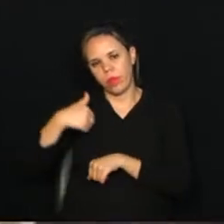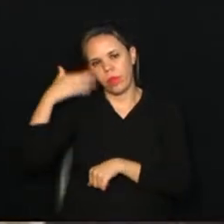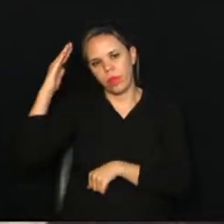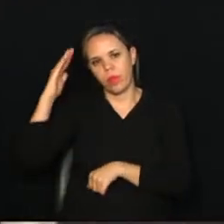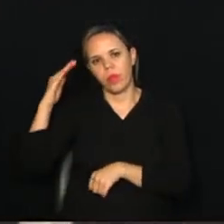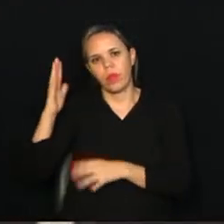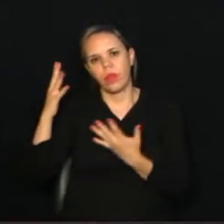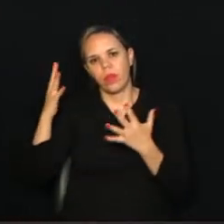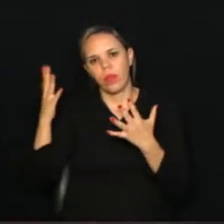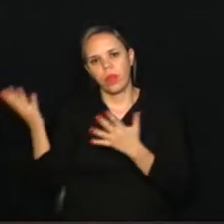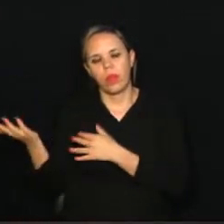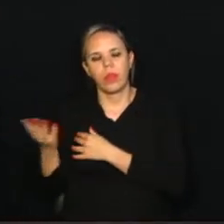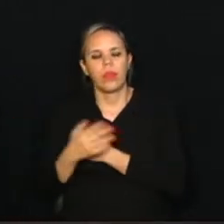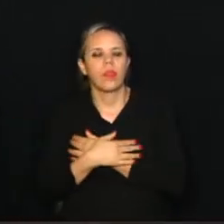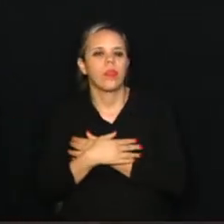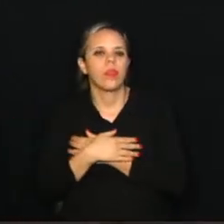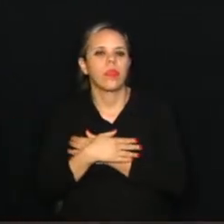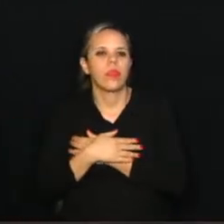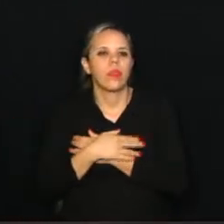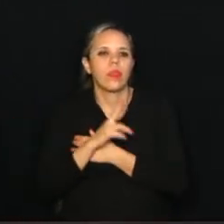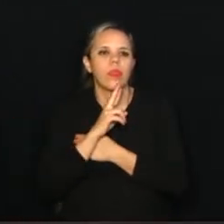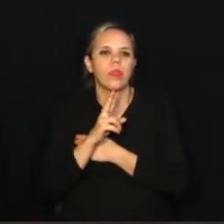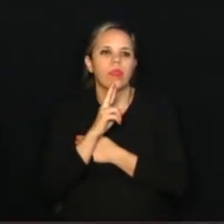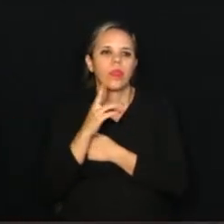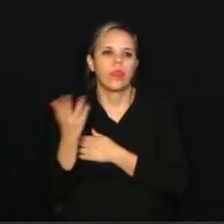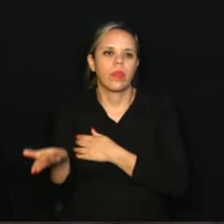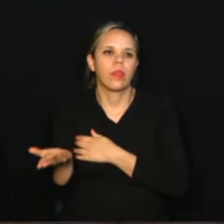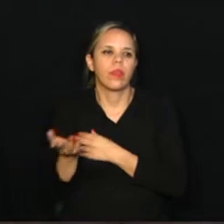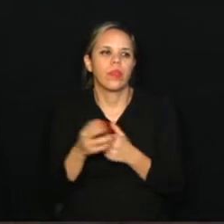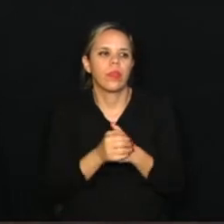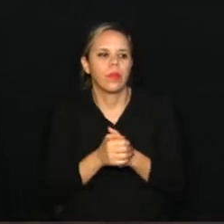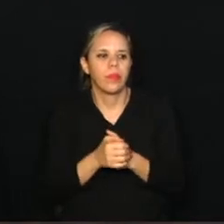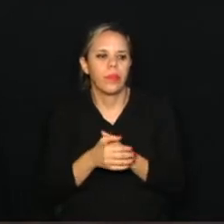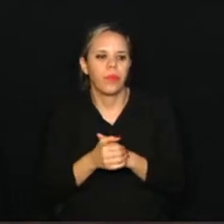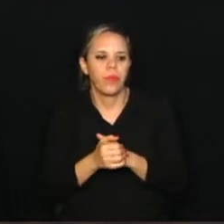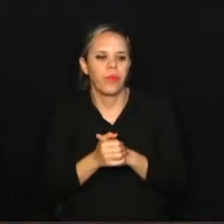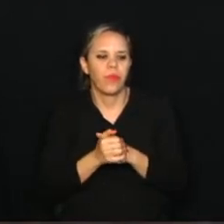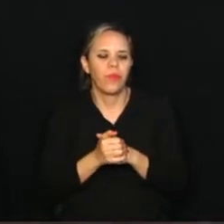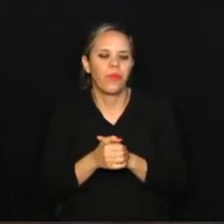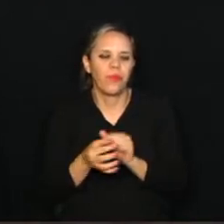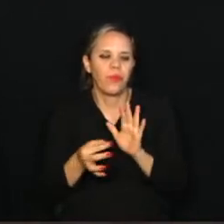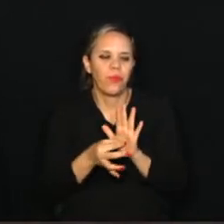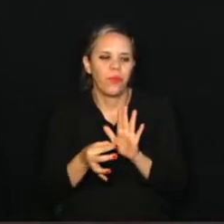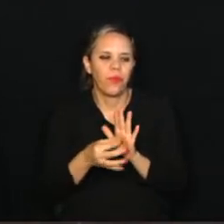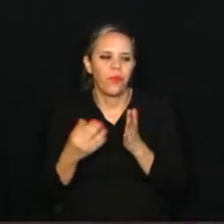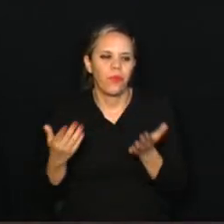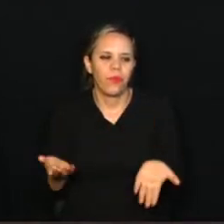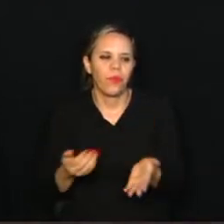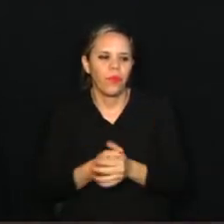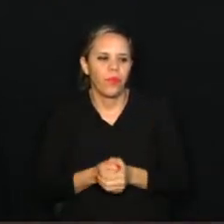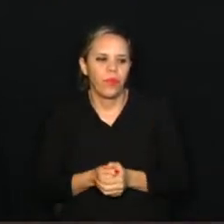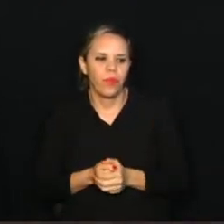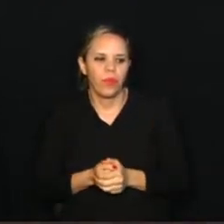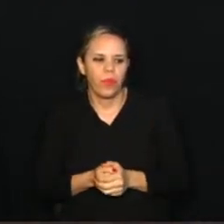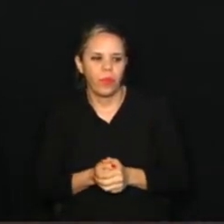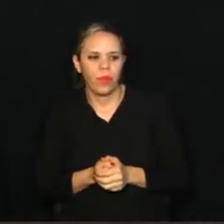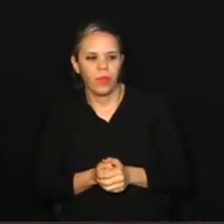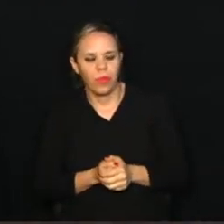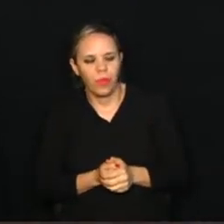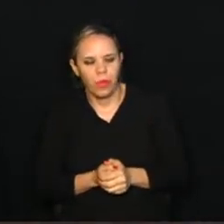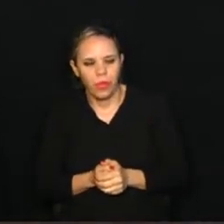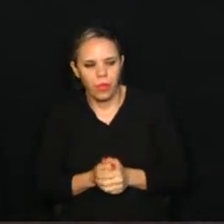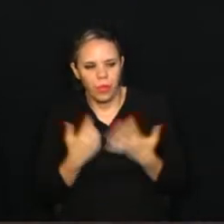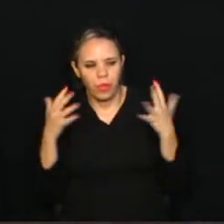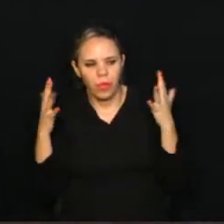Parabéns pelas respostas, pela colocação da IMA. Quero parabenizar também